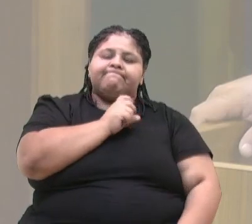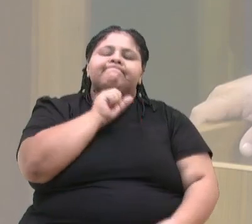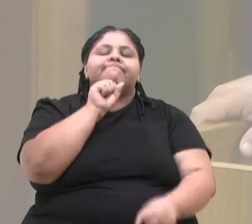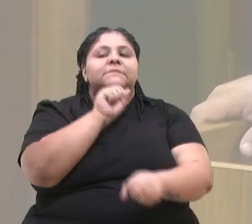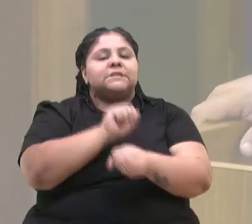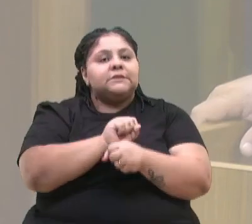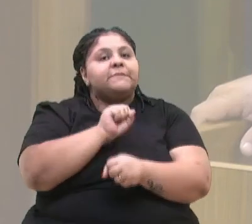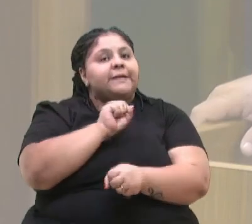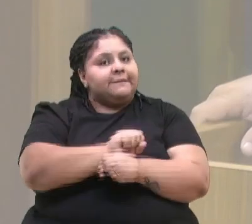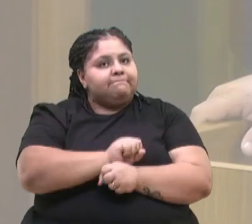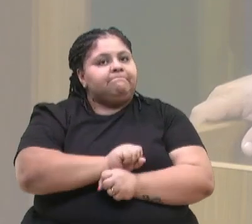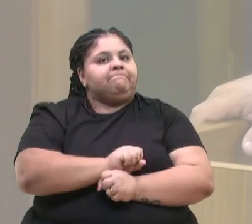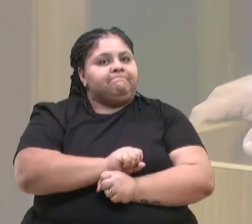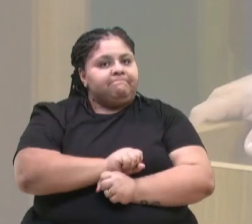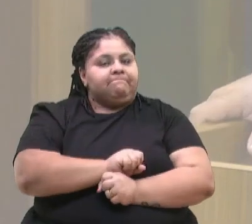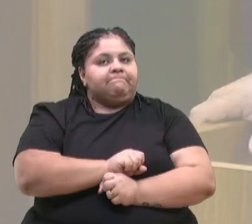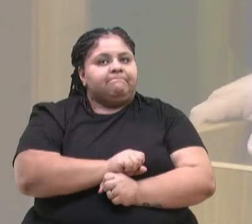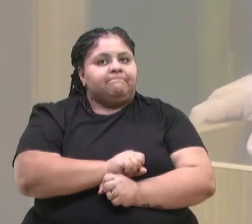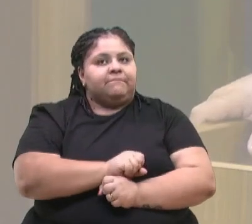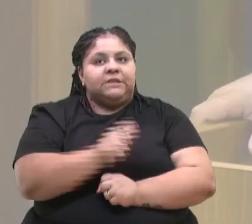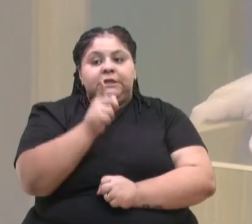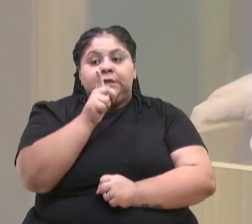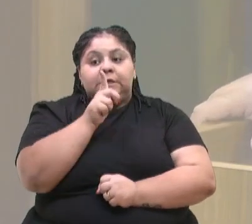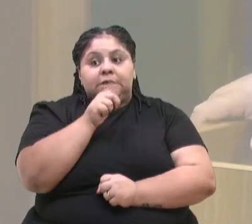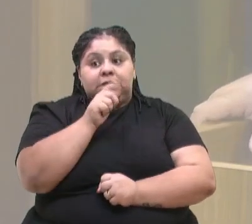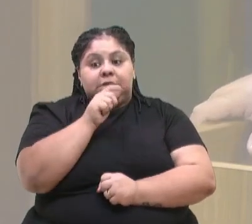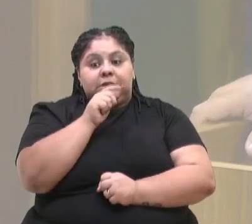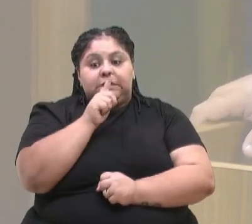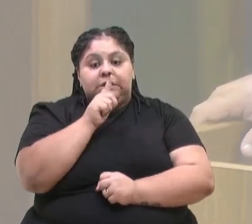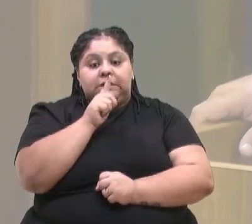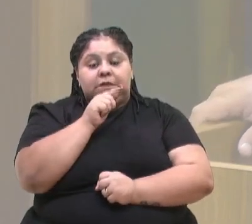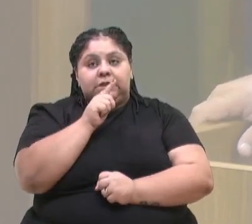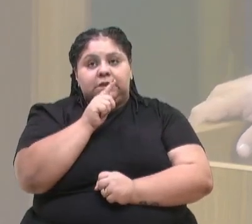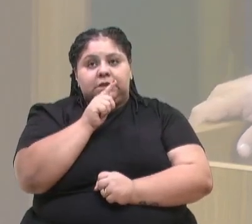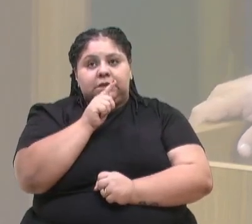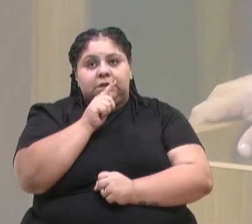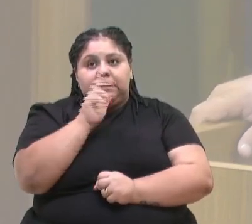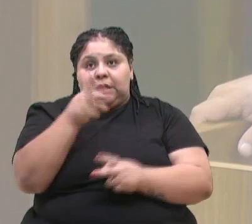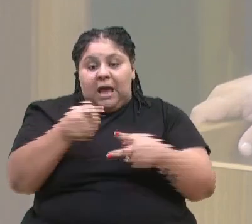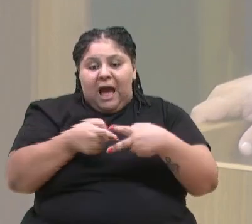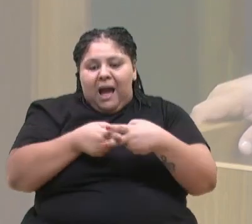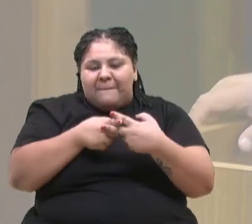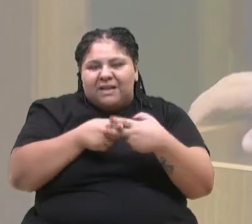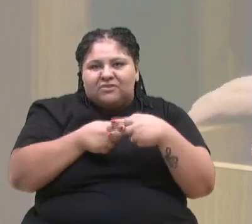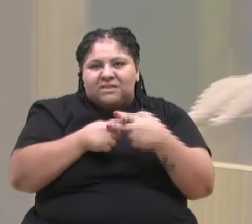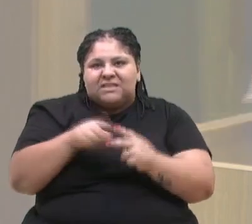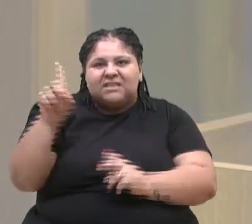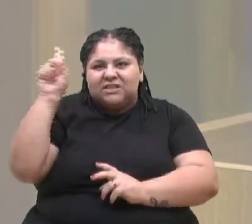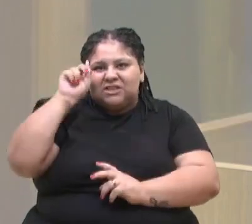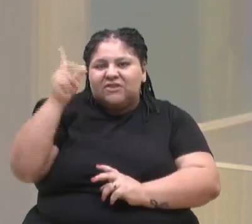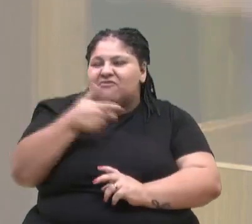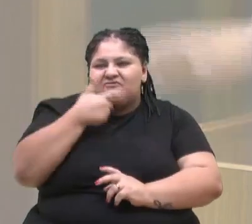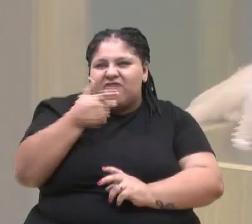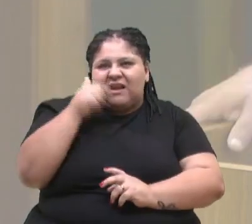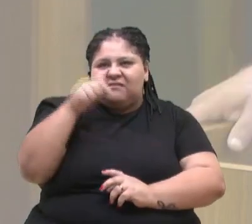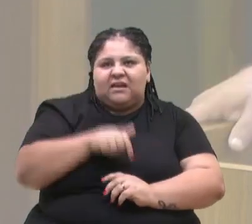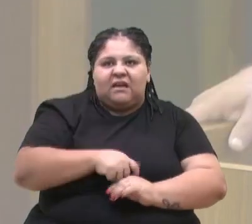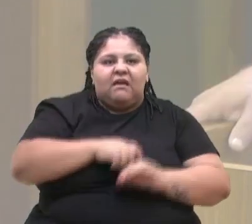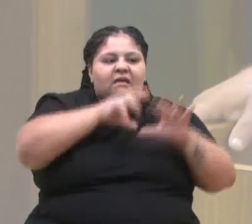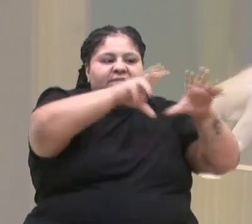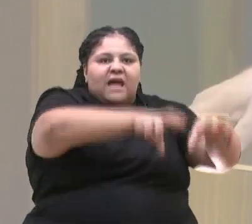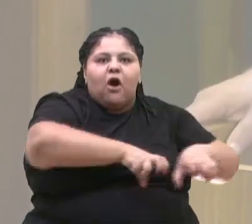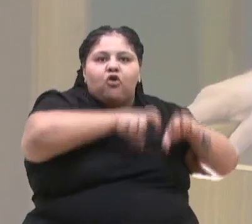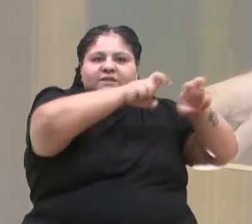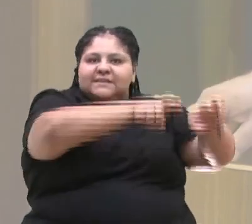esperar para que a iluminação seja feita, a manutenção do dia a dia. Eu não estou falando da roçada, porque